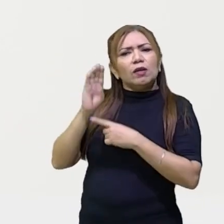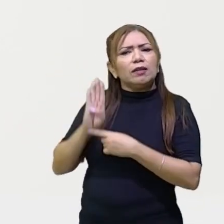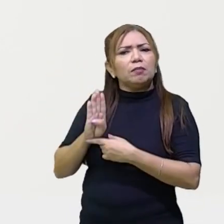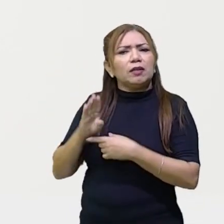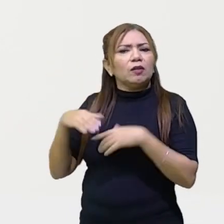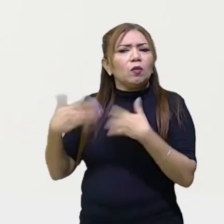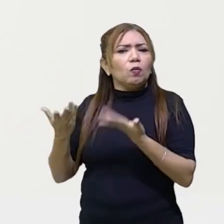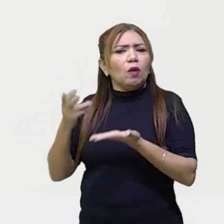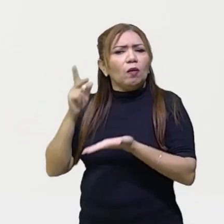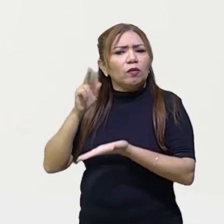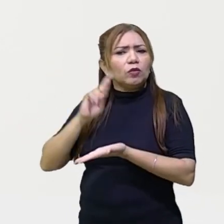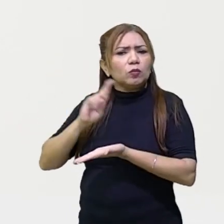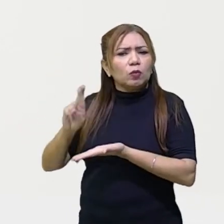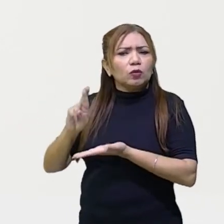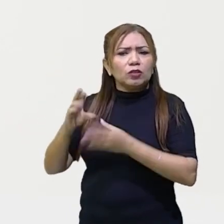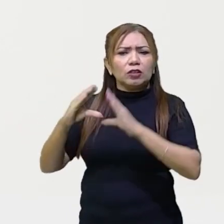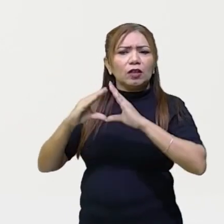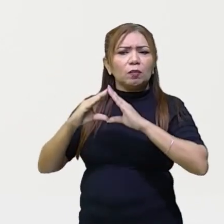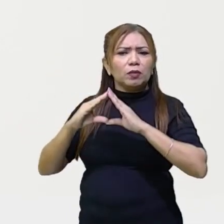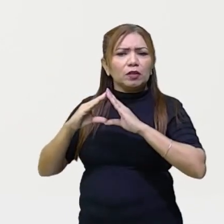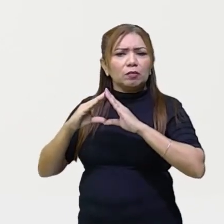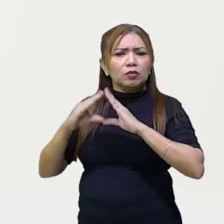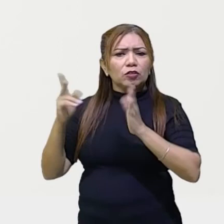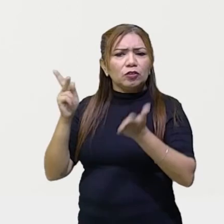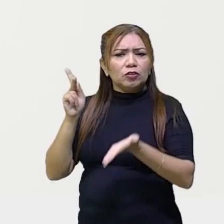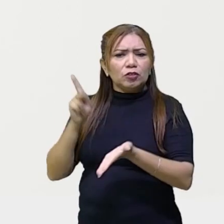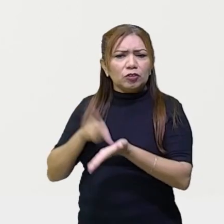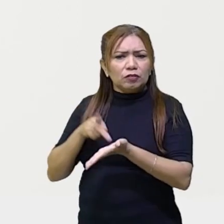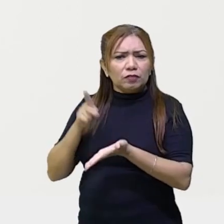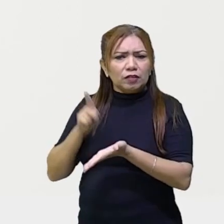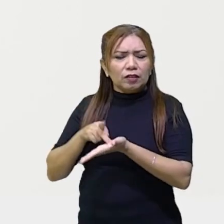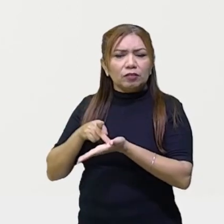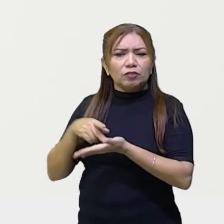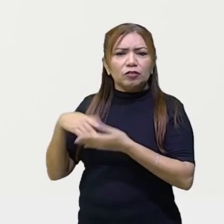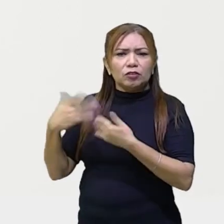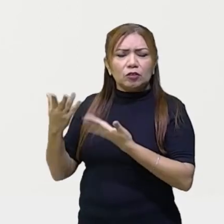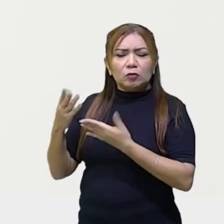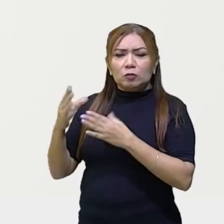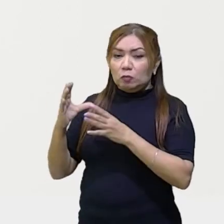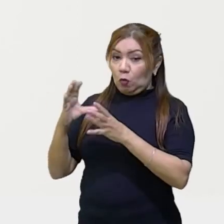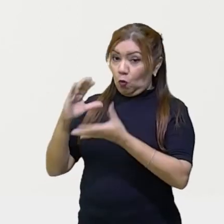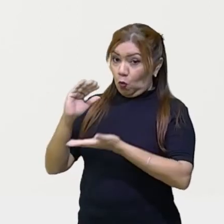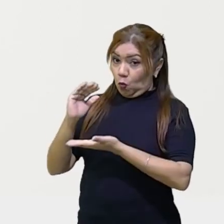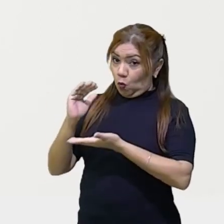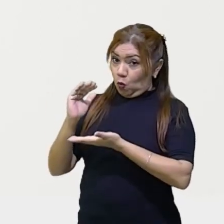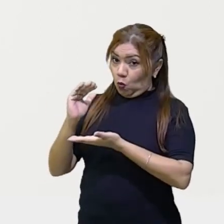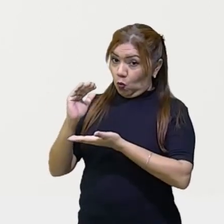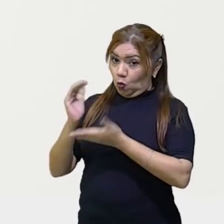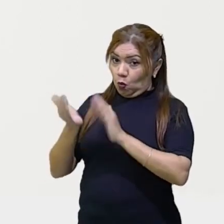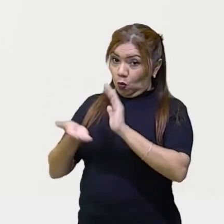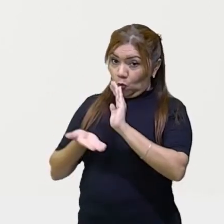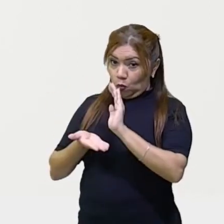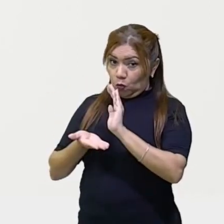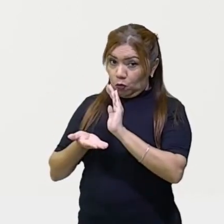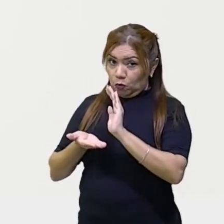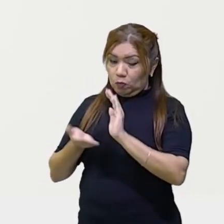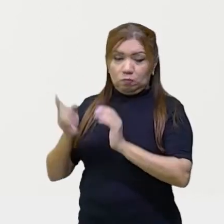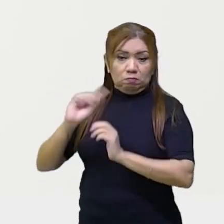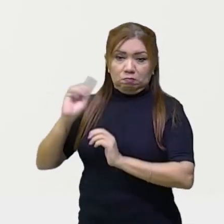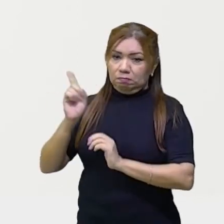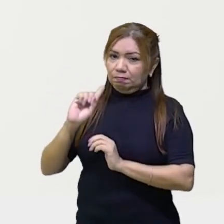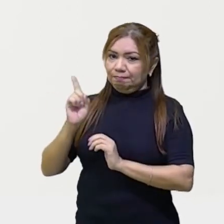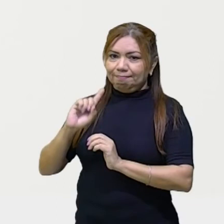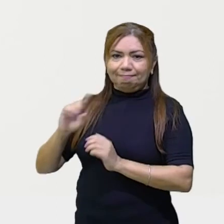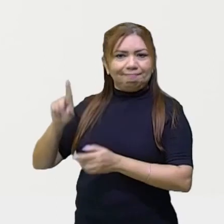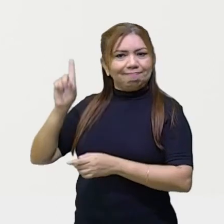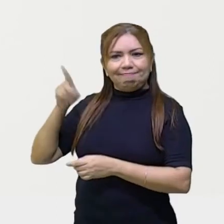porque porque que não é porque é um cubo é um cubo também